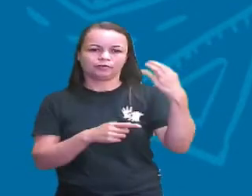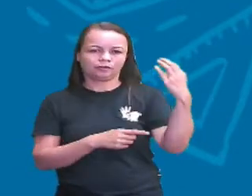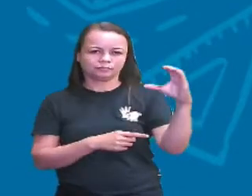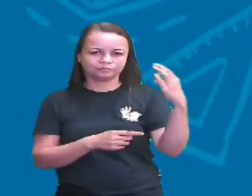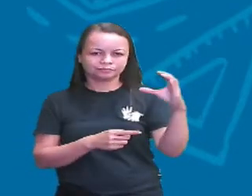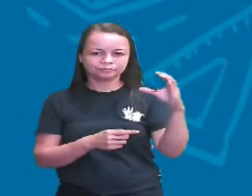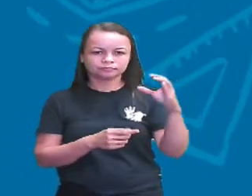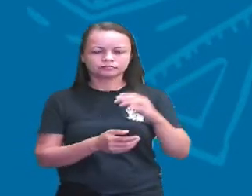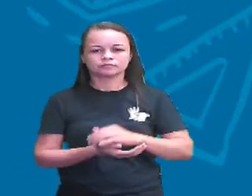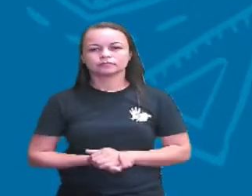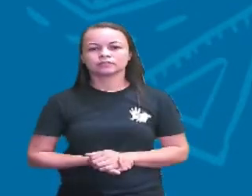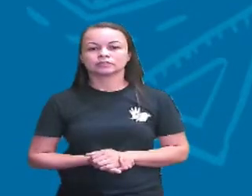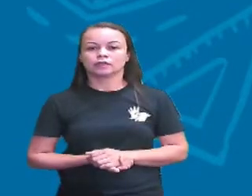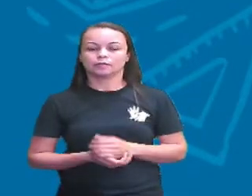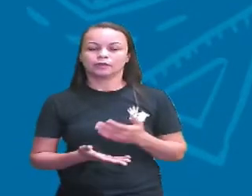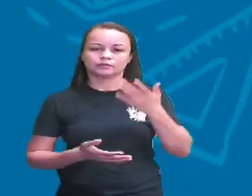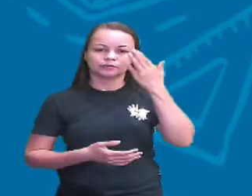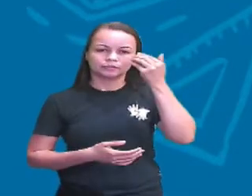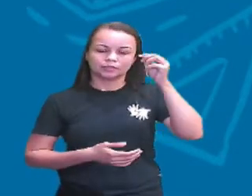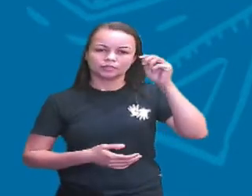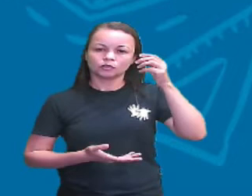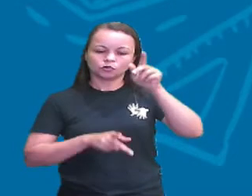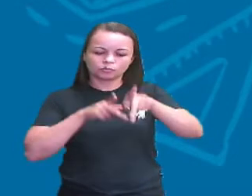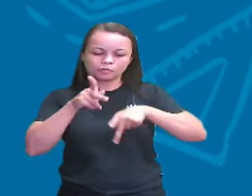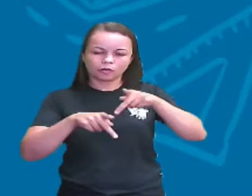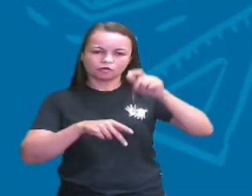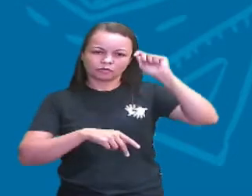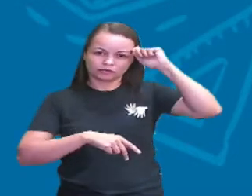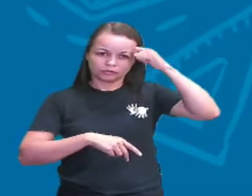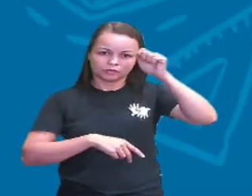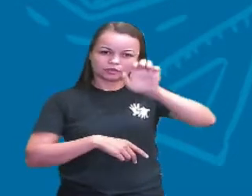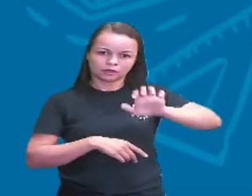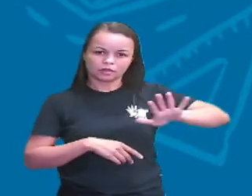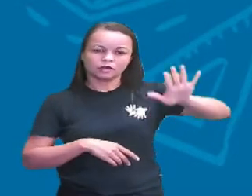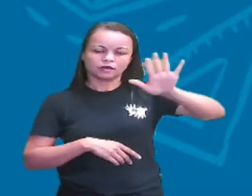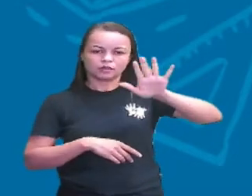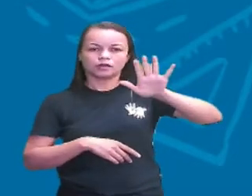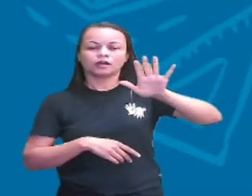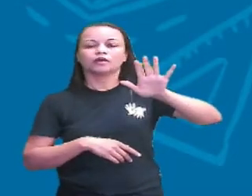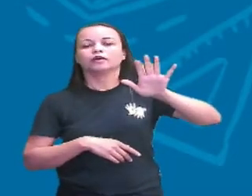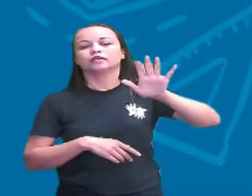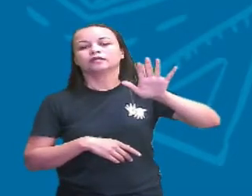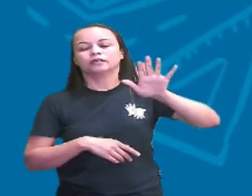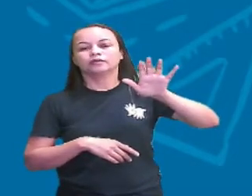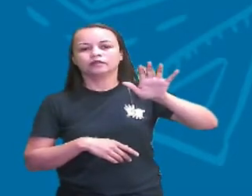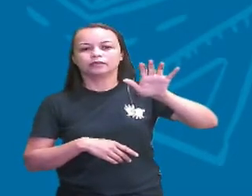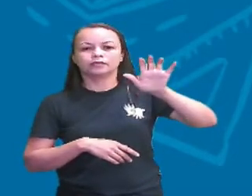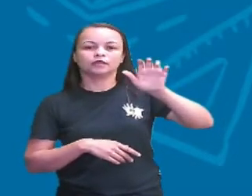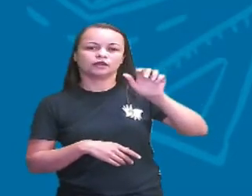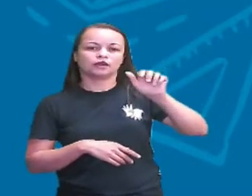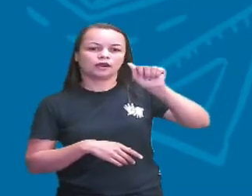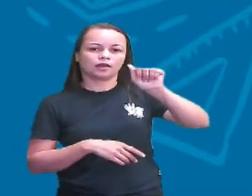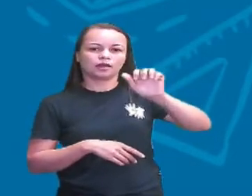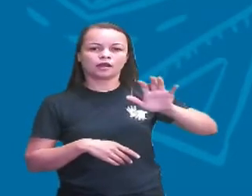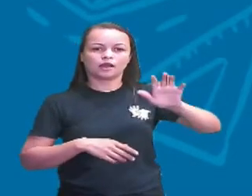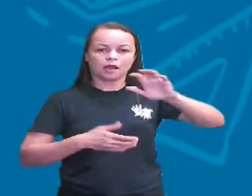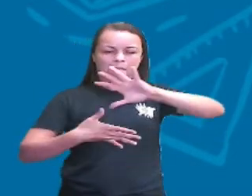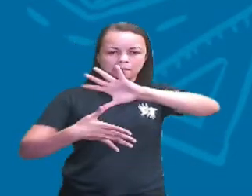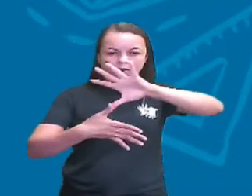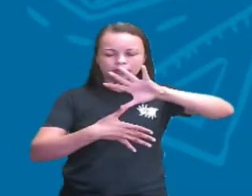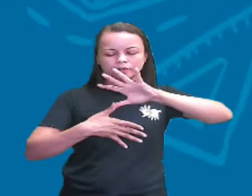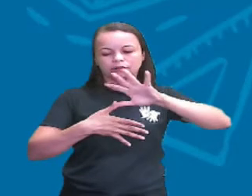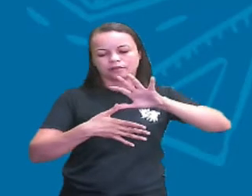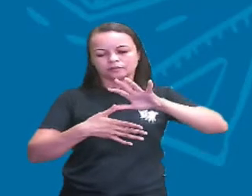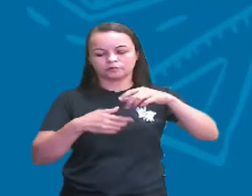para afirmar que os povos africanos, asiáticos e americanos precisavam da ajuda do homem